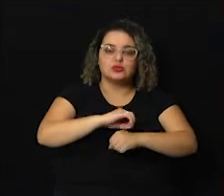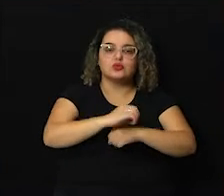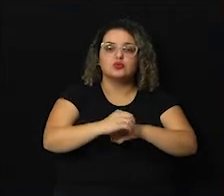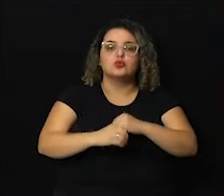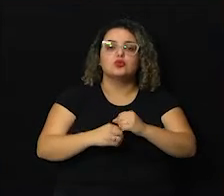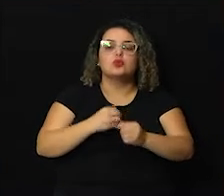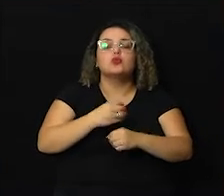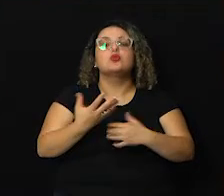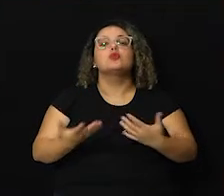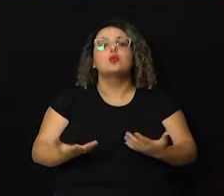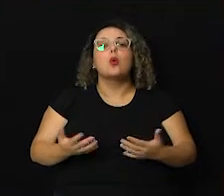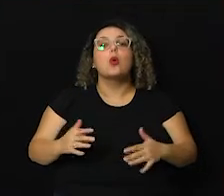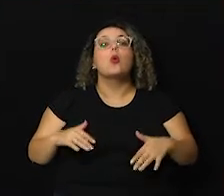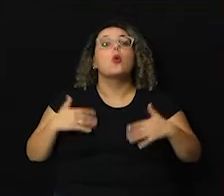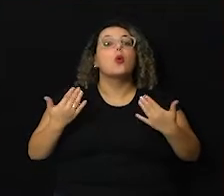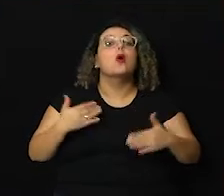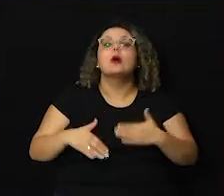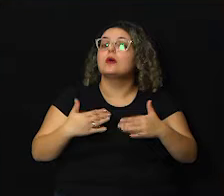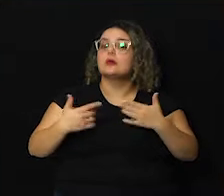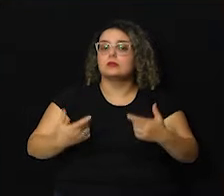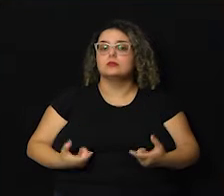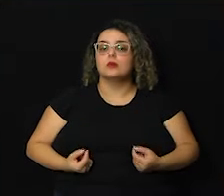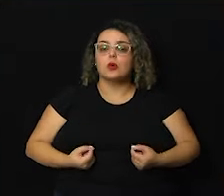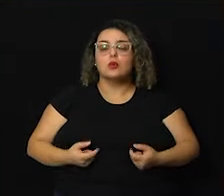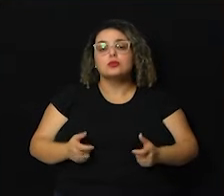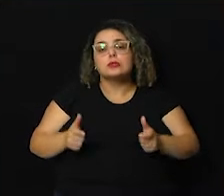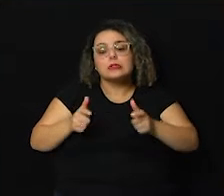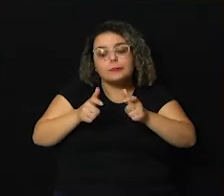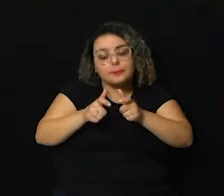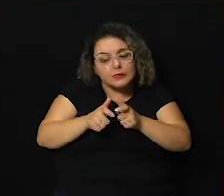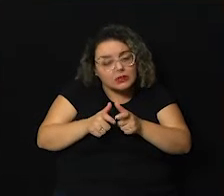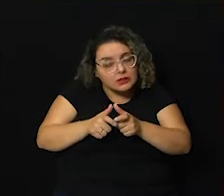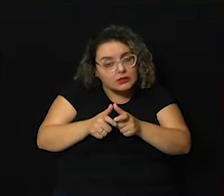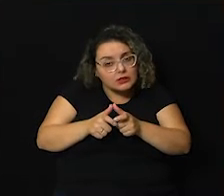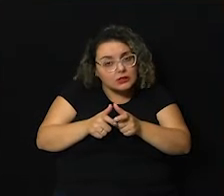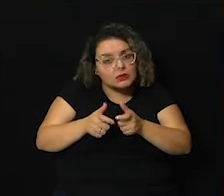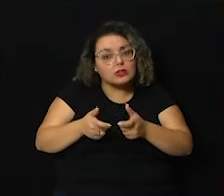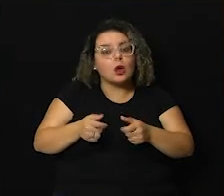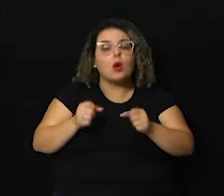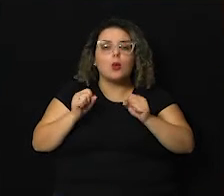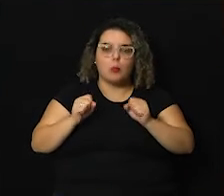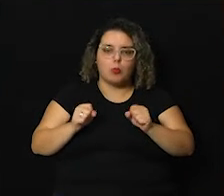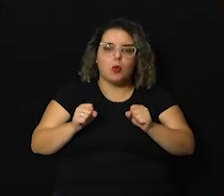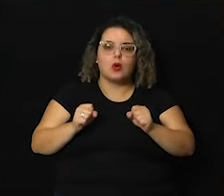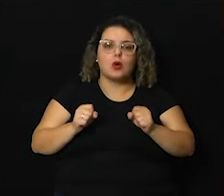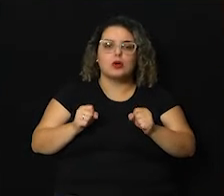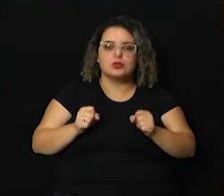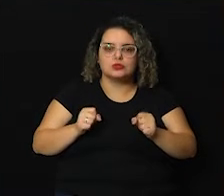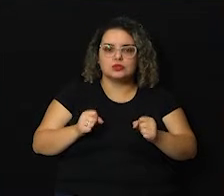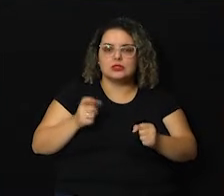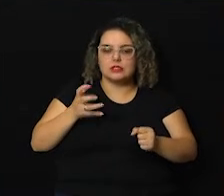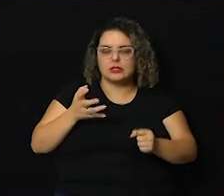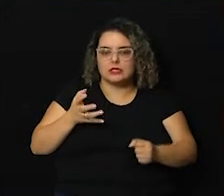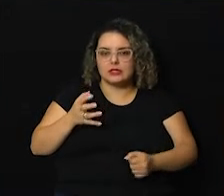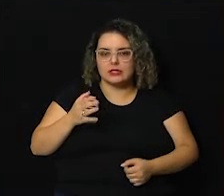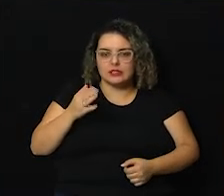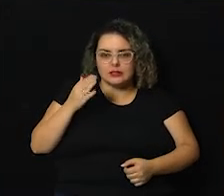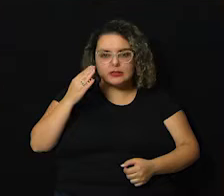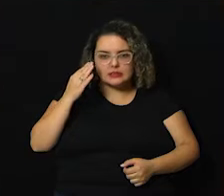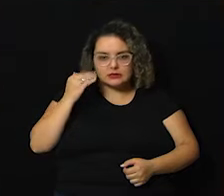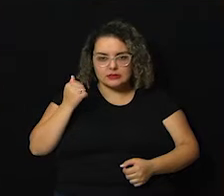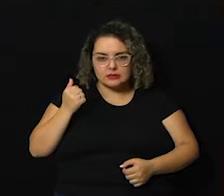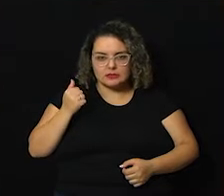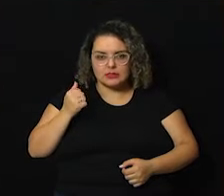é a evolução de um câncer renal? Quando ele é pequenininho, né, vocês podem ver, quem tiver interesse de buscar isso